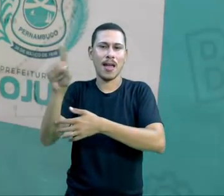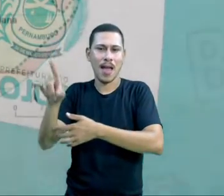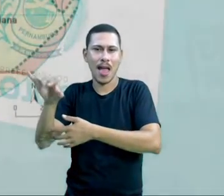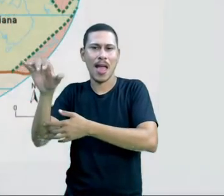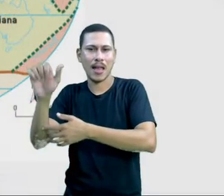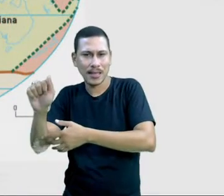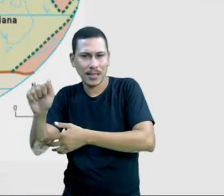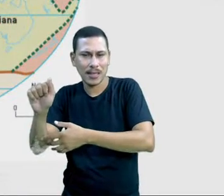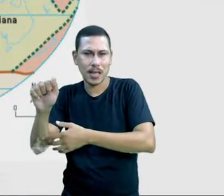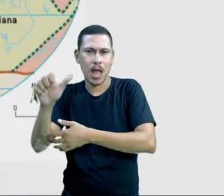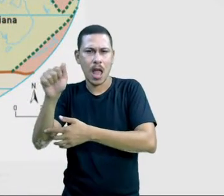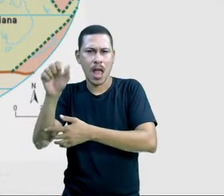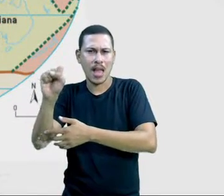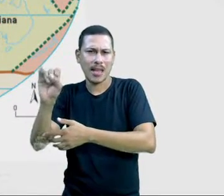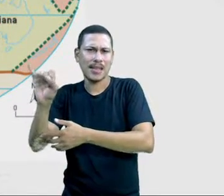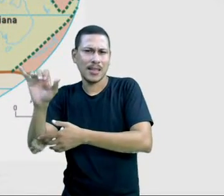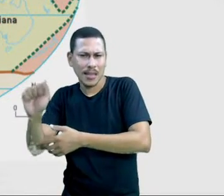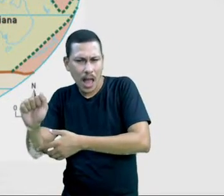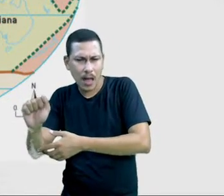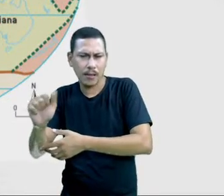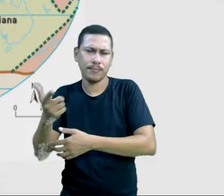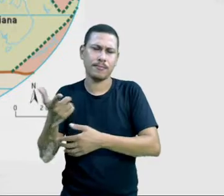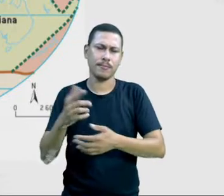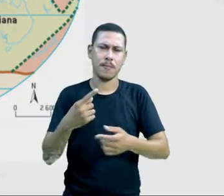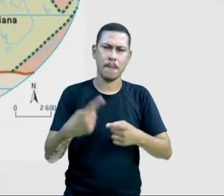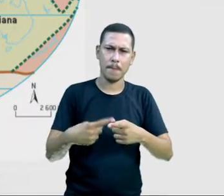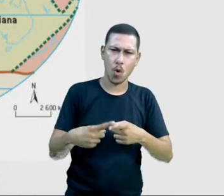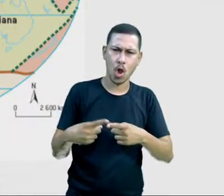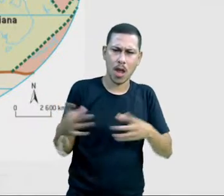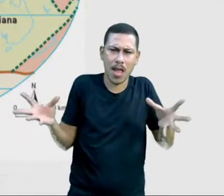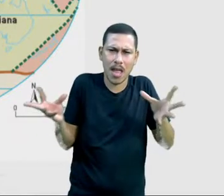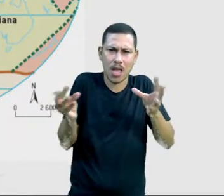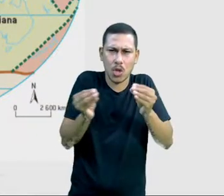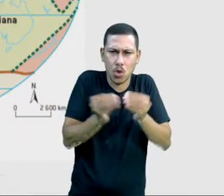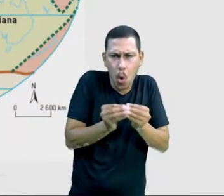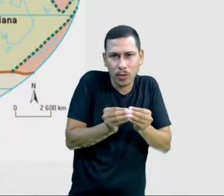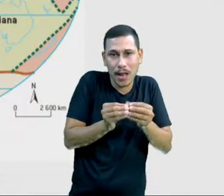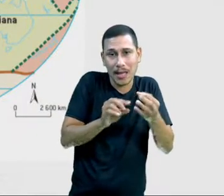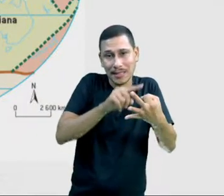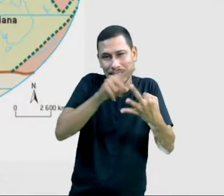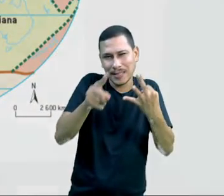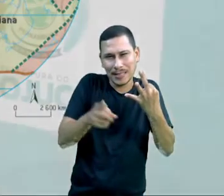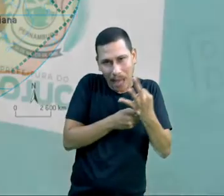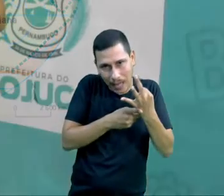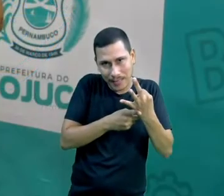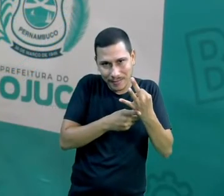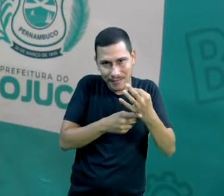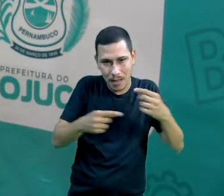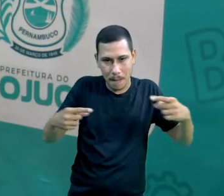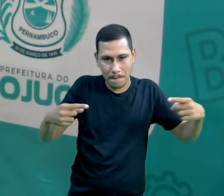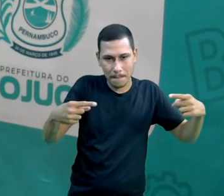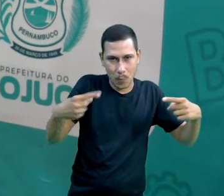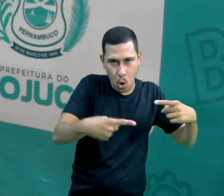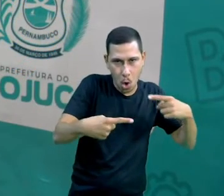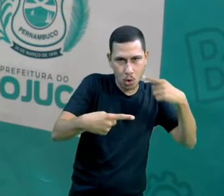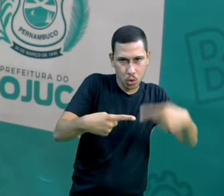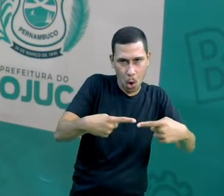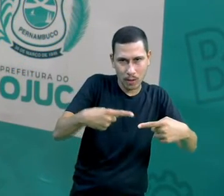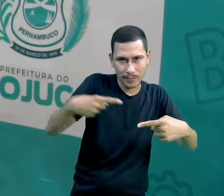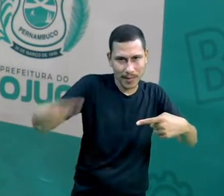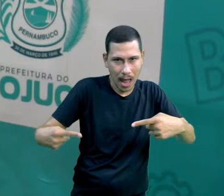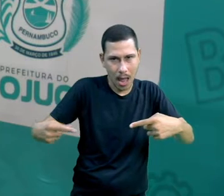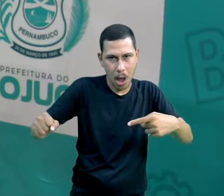que a gente chama chamado Círculo de Fogo, porque ele é a junção, ó, de três placas tectônicas. E com isso